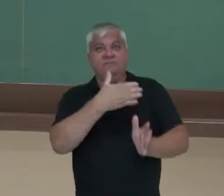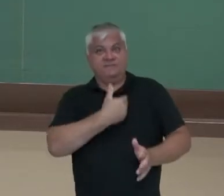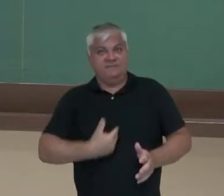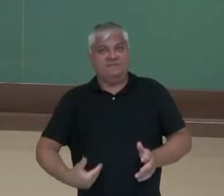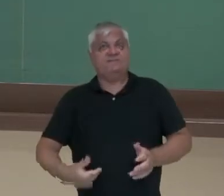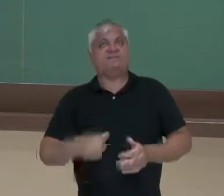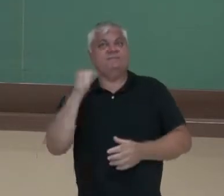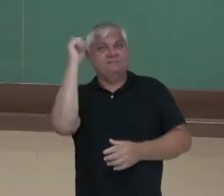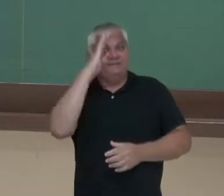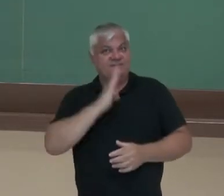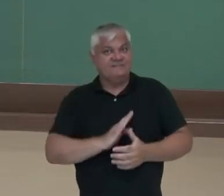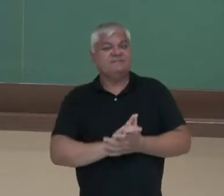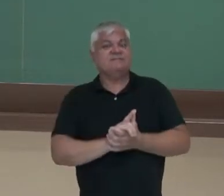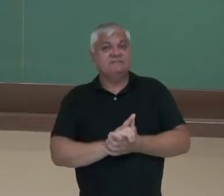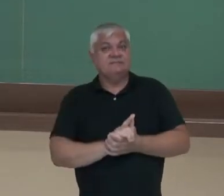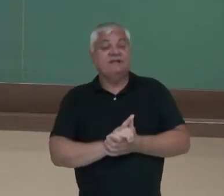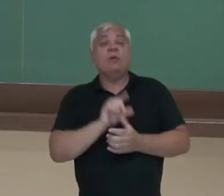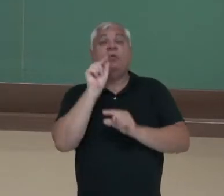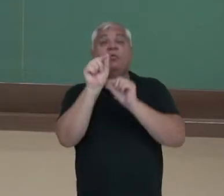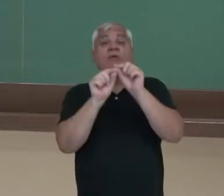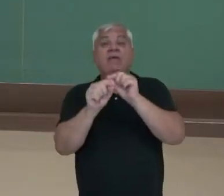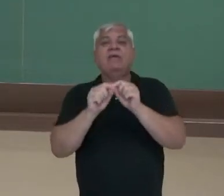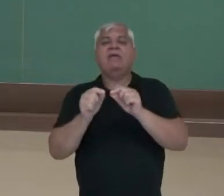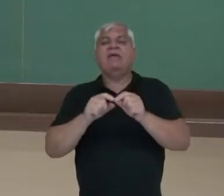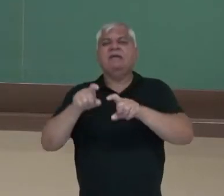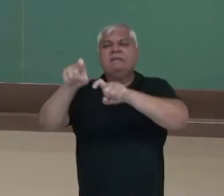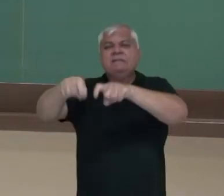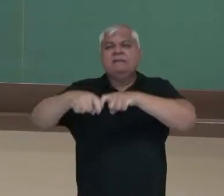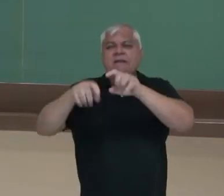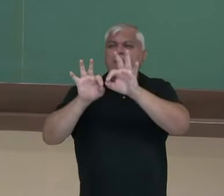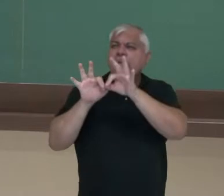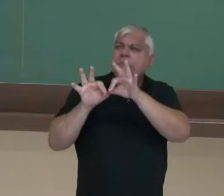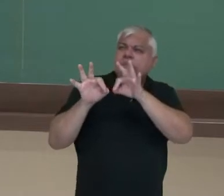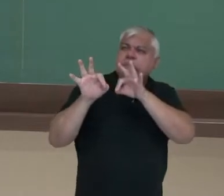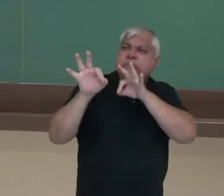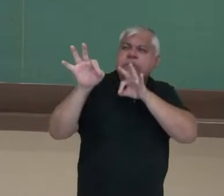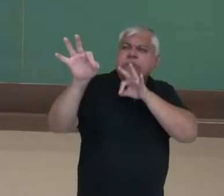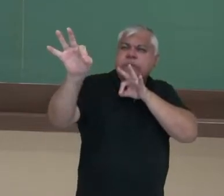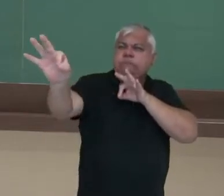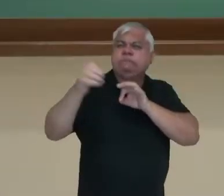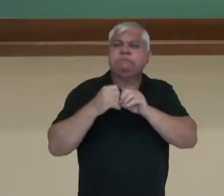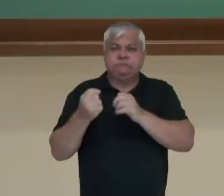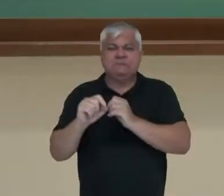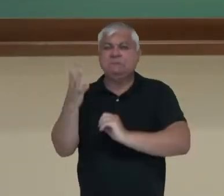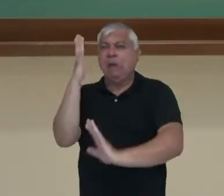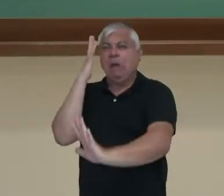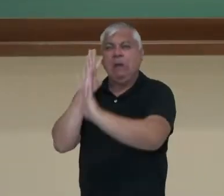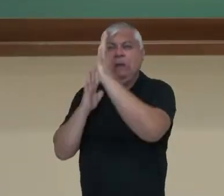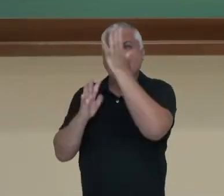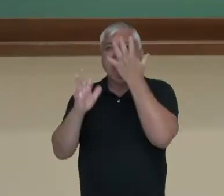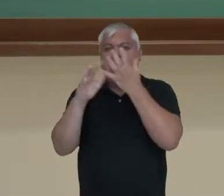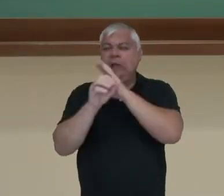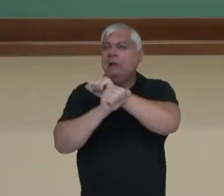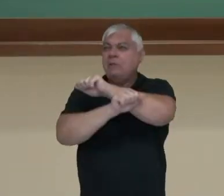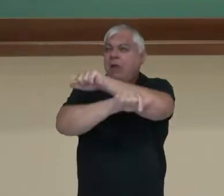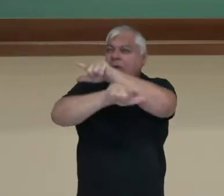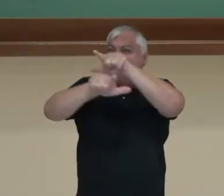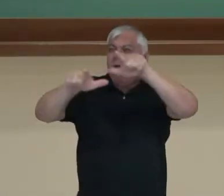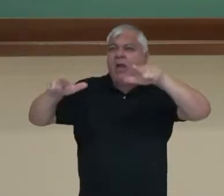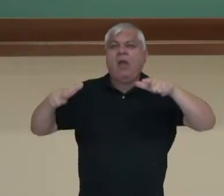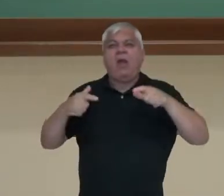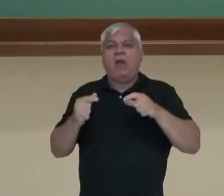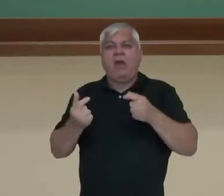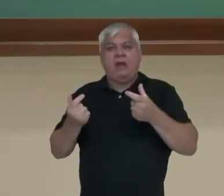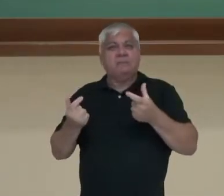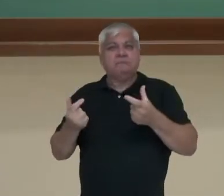vocês que é interiorizar? Interior, mata fechada, né? Expandir o